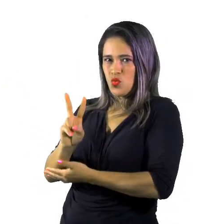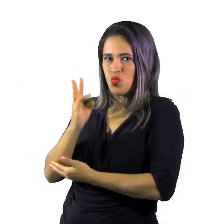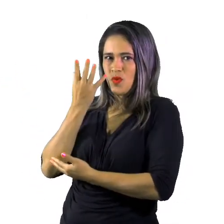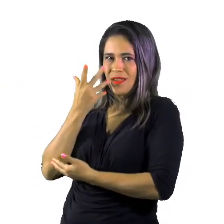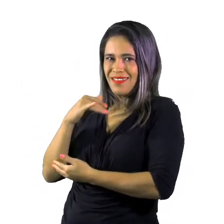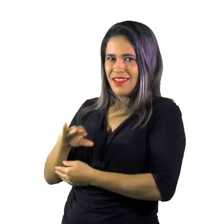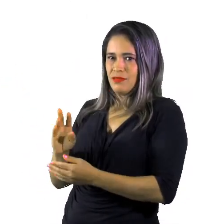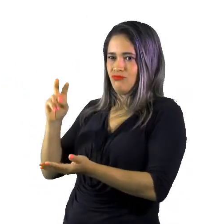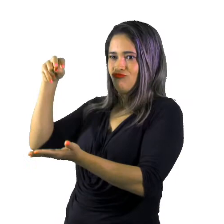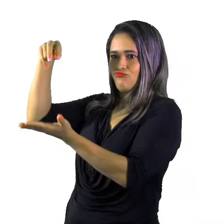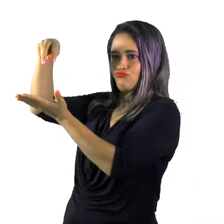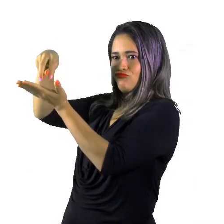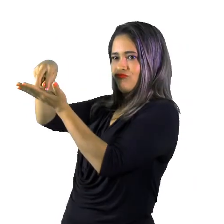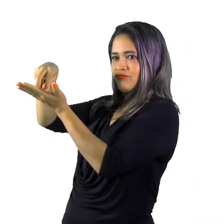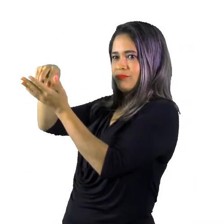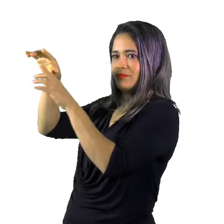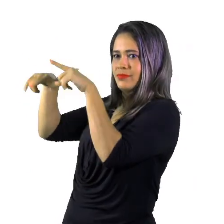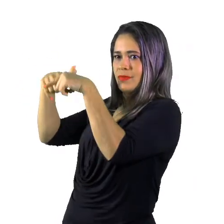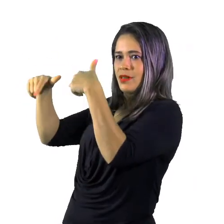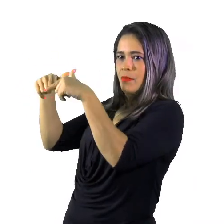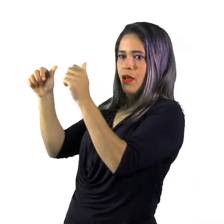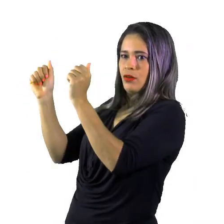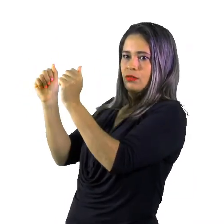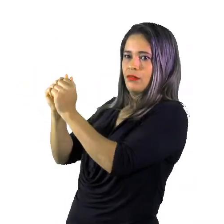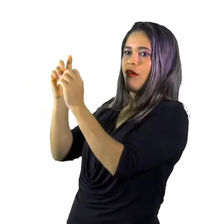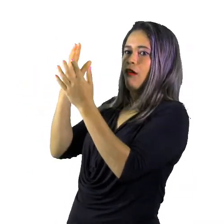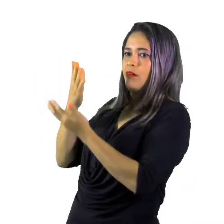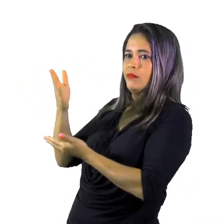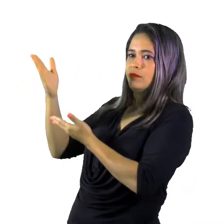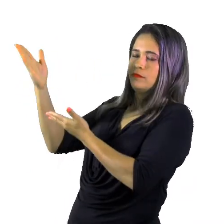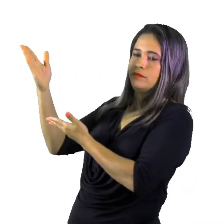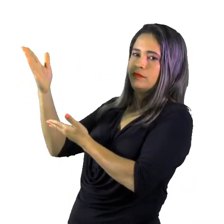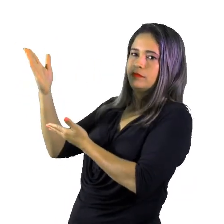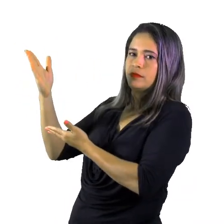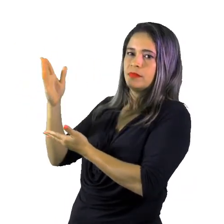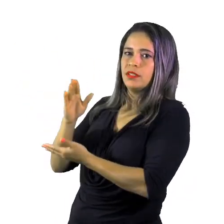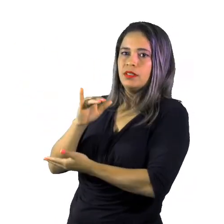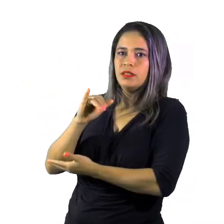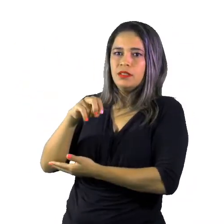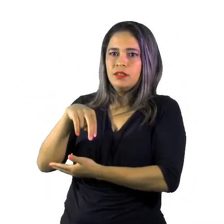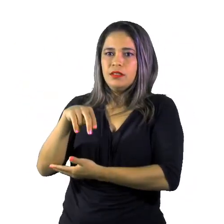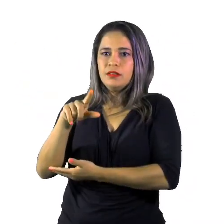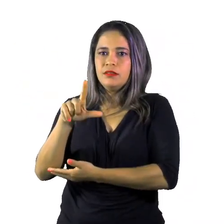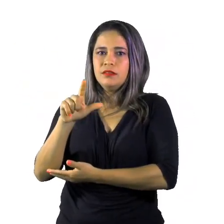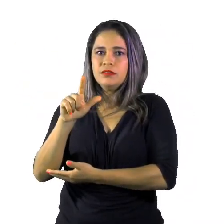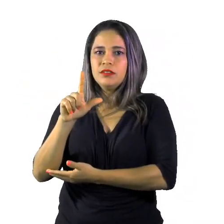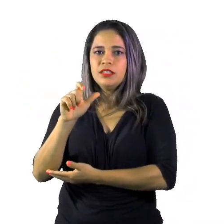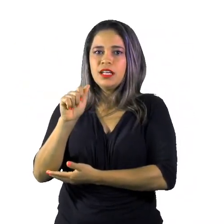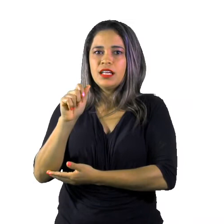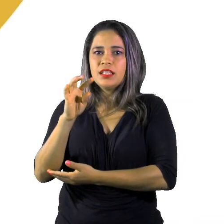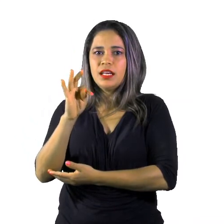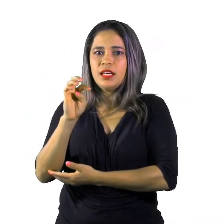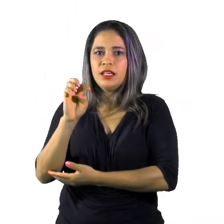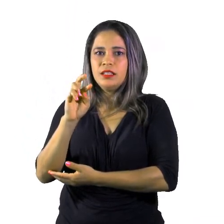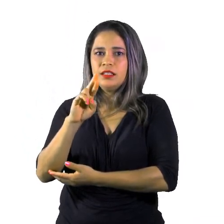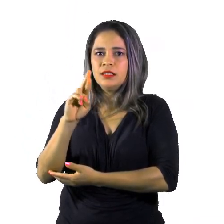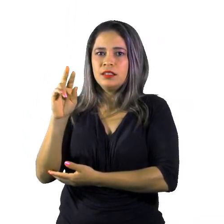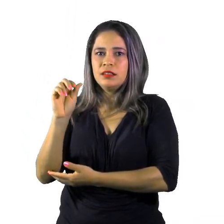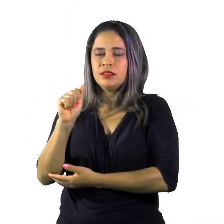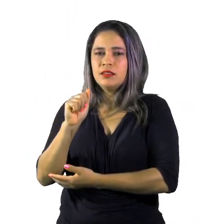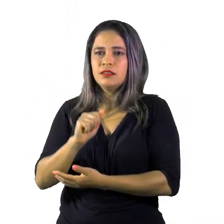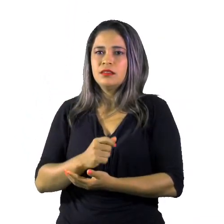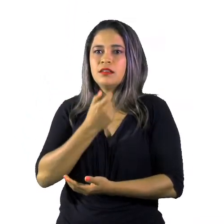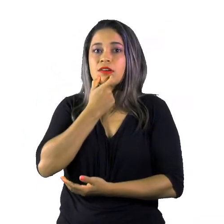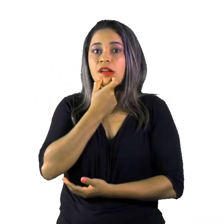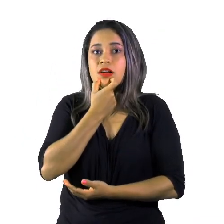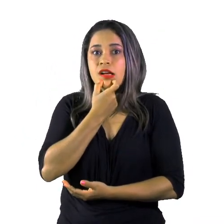da máquina têxtil trabalhando na época da Inglaterra, tá? Século XVIII, na época da primeira Revolução Industrial. E nessa